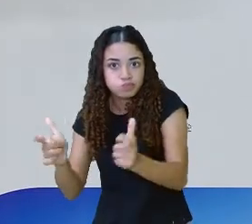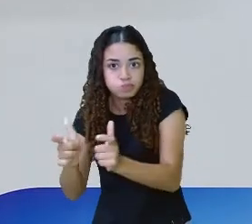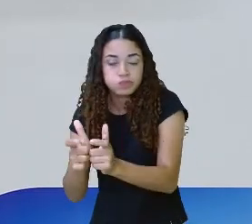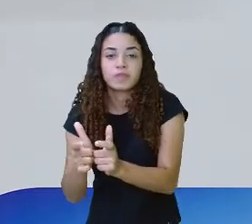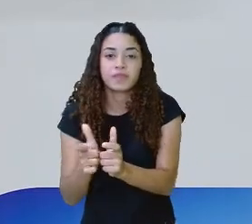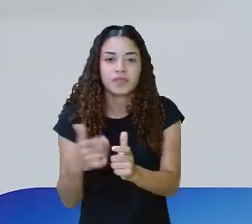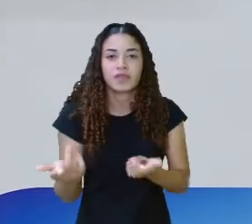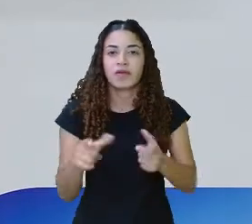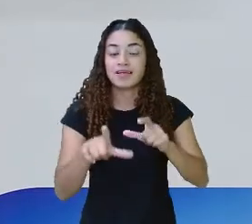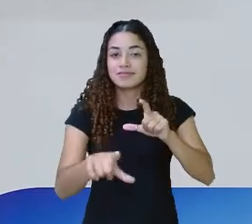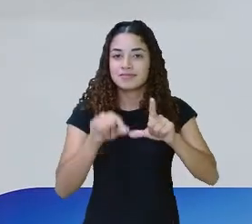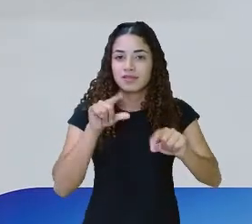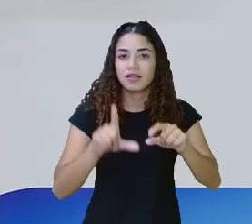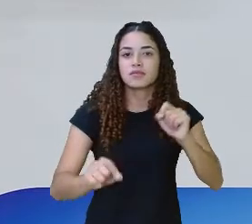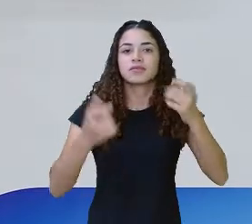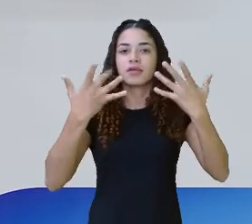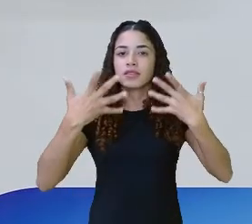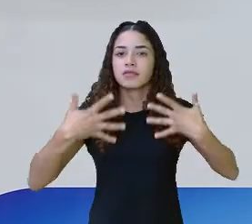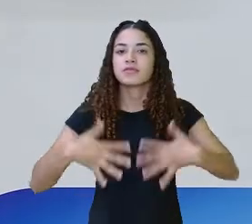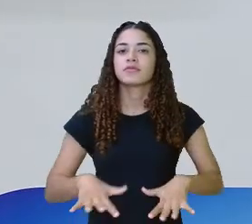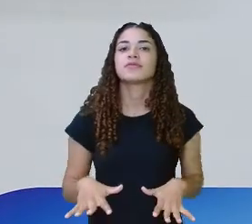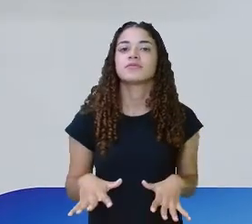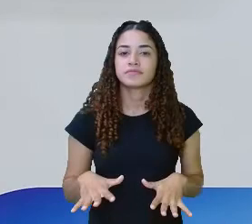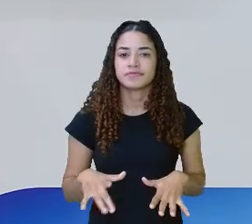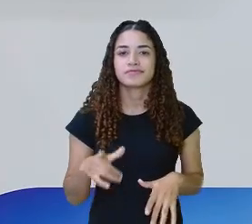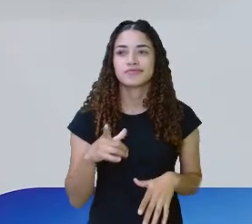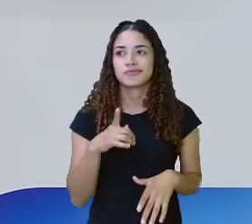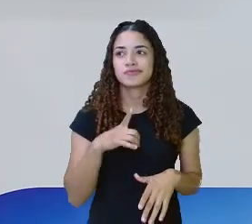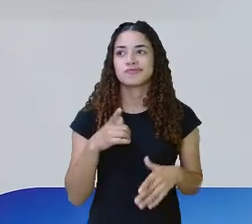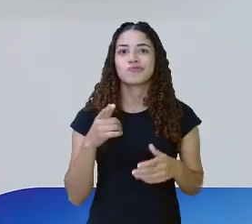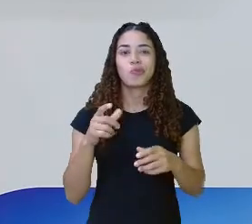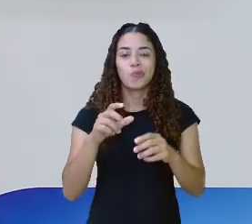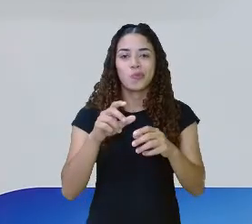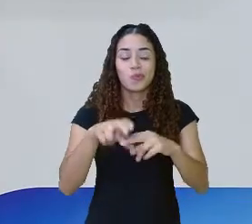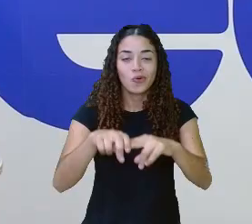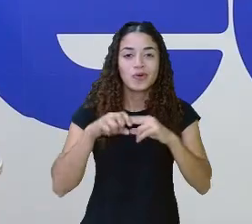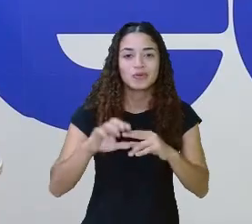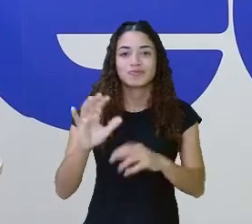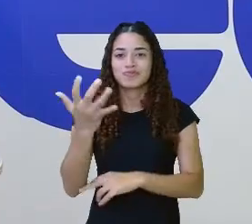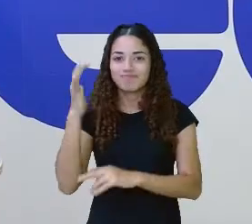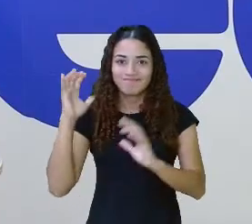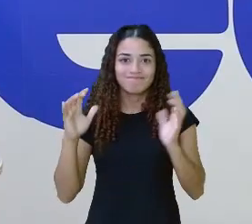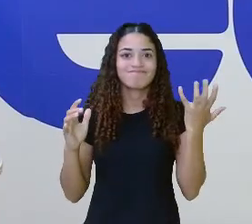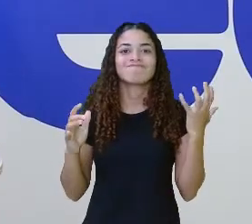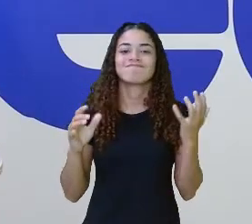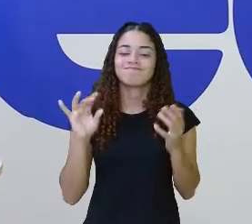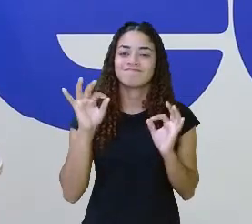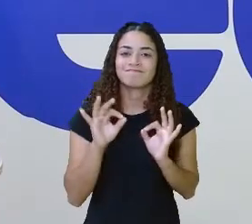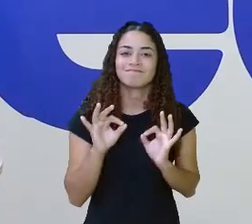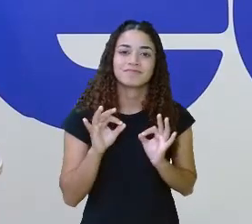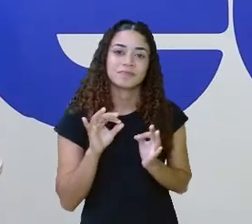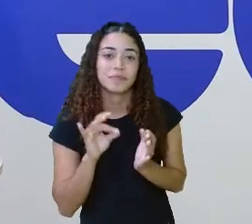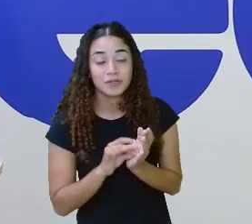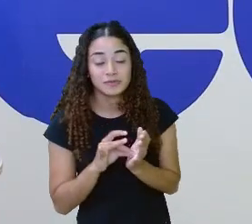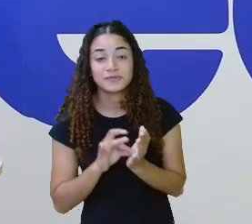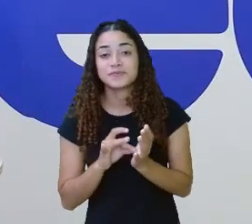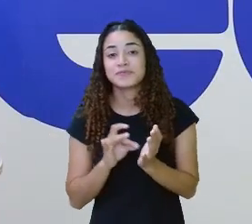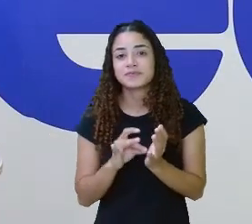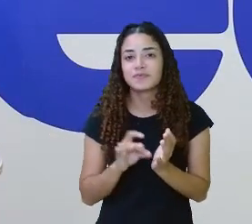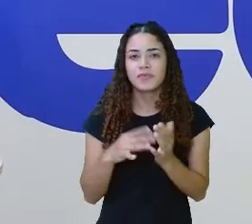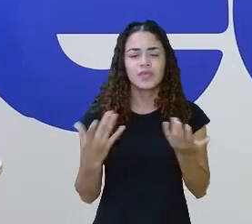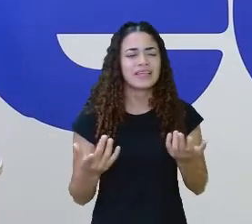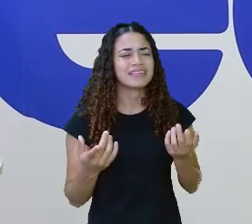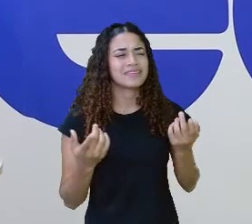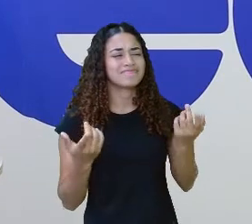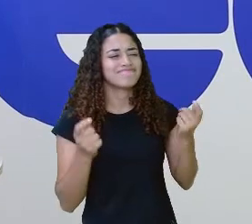seleção natural que houve aí por pressão ambiental. Pois é. Aí vem o meu questionamento. Será que vocês, os